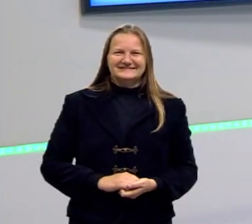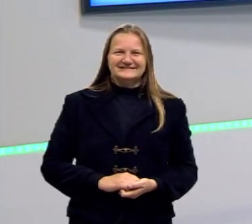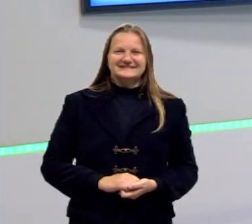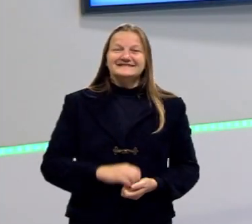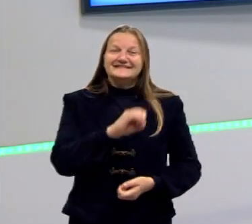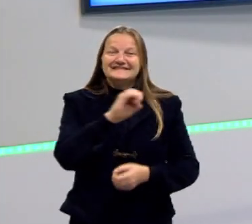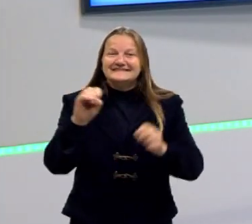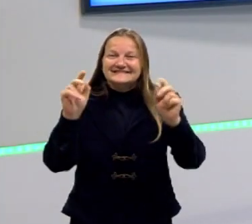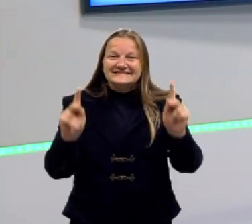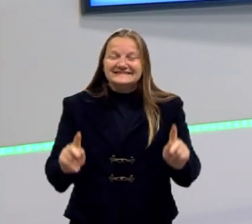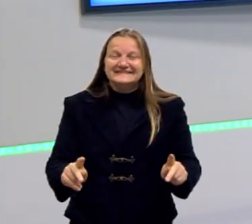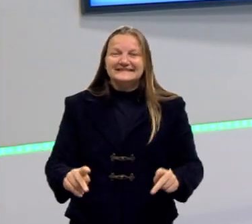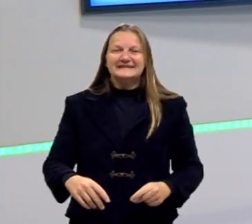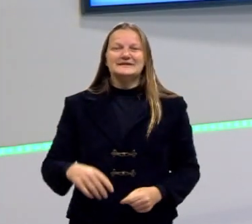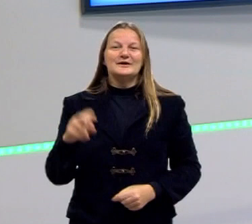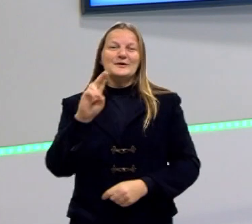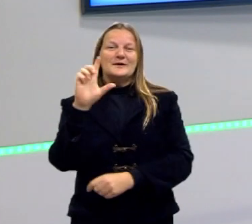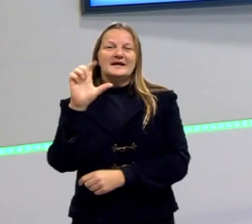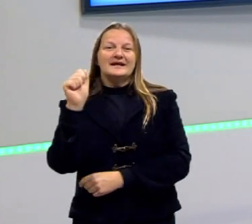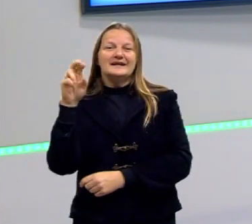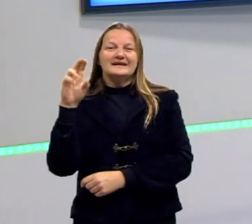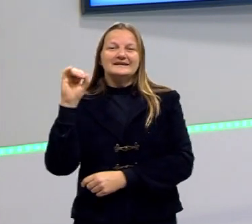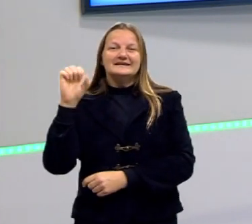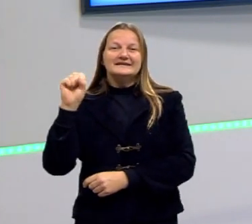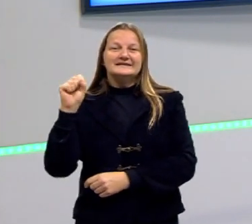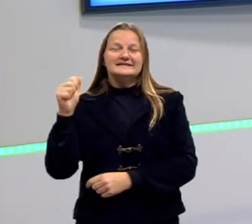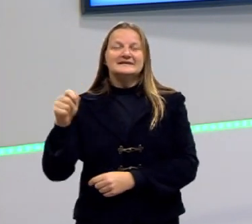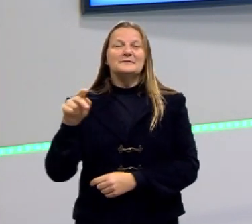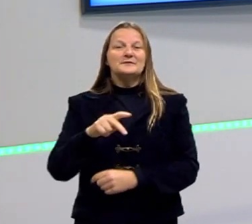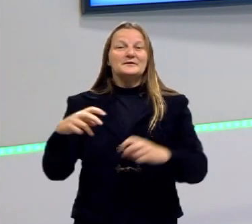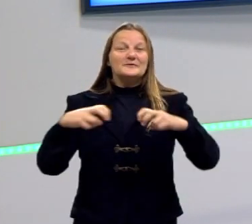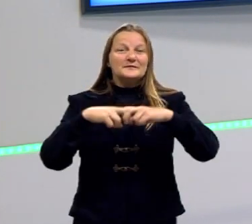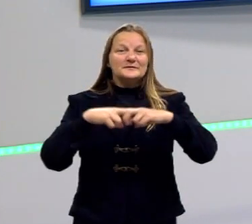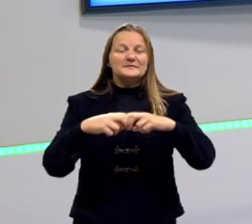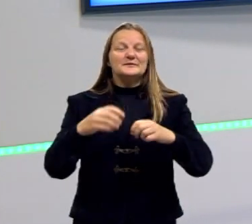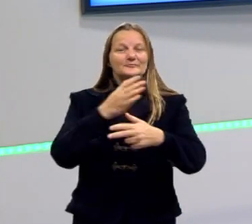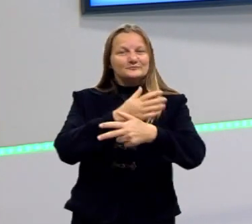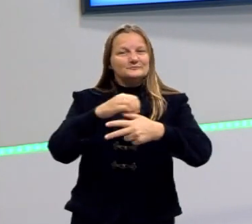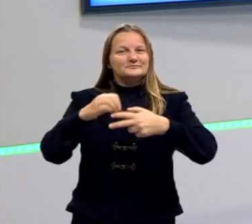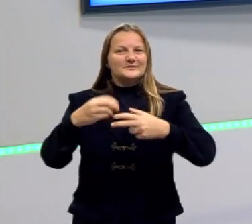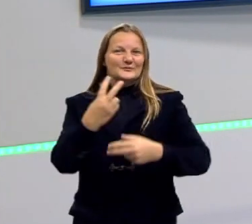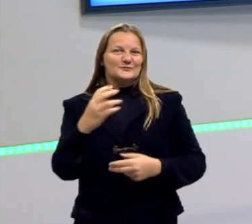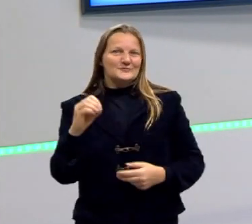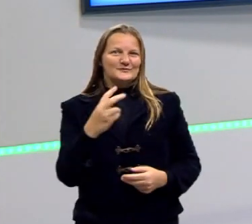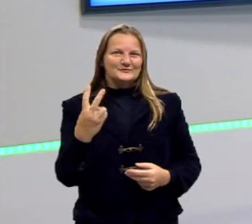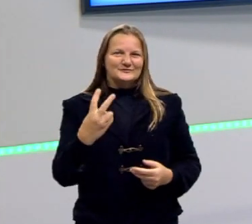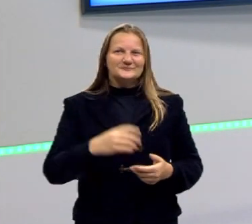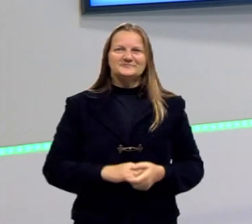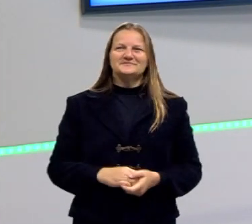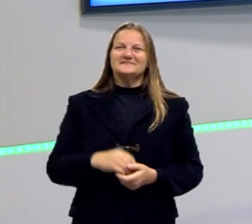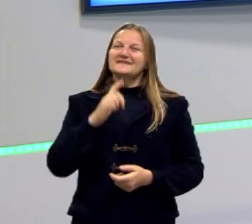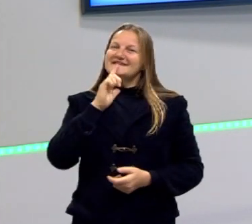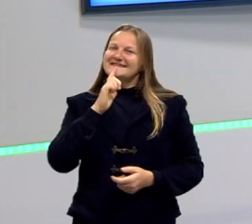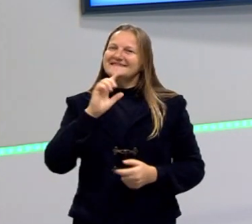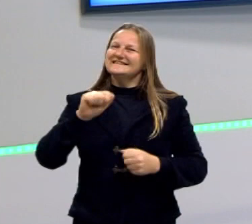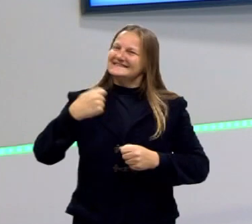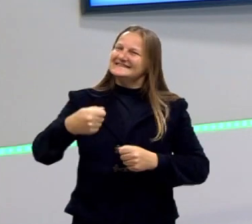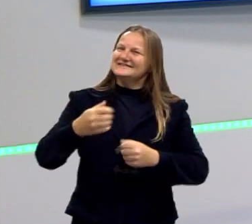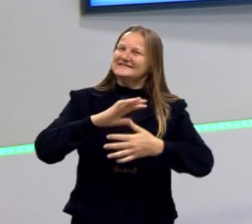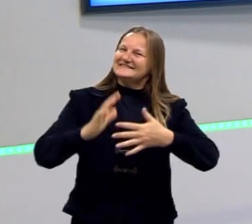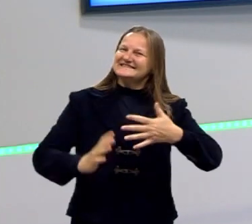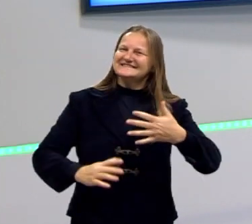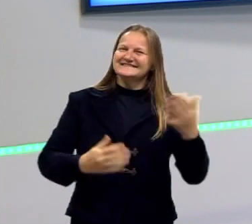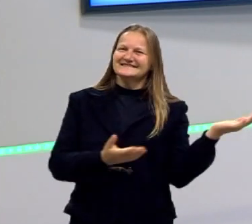Olá pessoal Eu me chamo Larissa e Sou professora de física do pré-enem 2022 Esse é o meu sinal em Libras